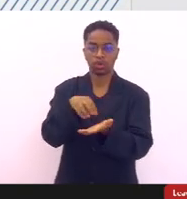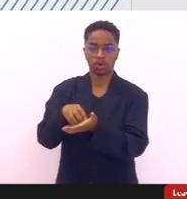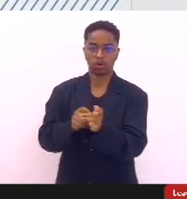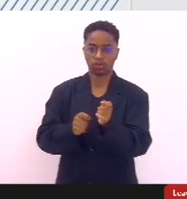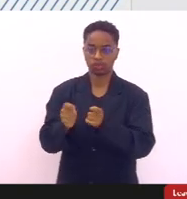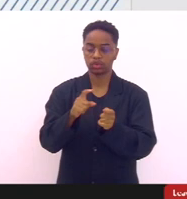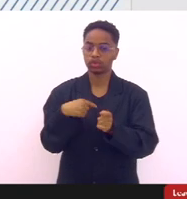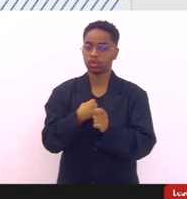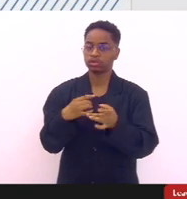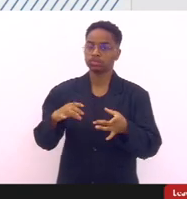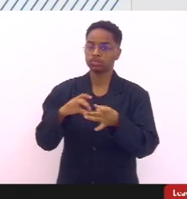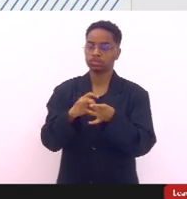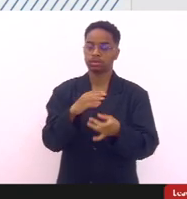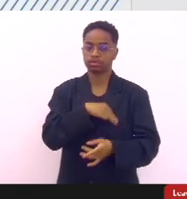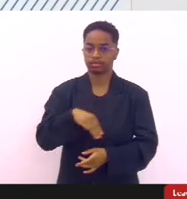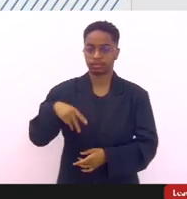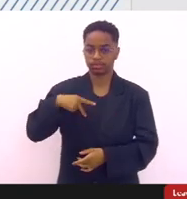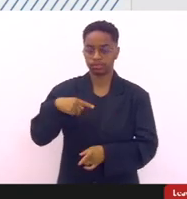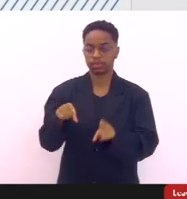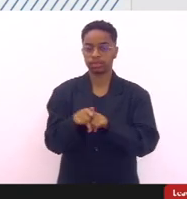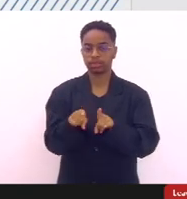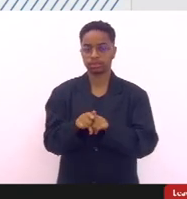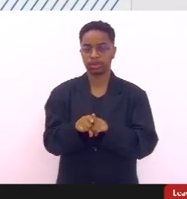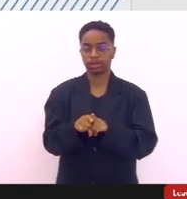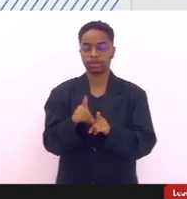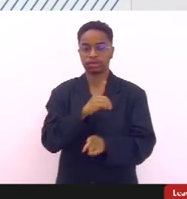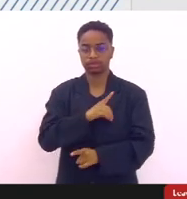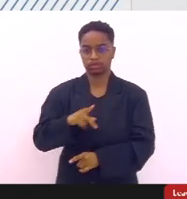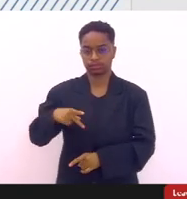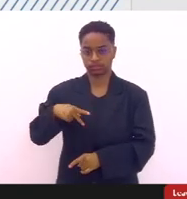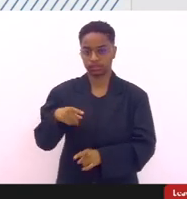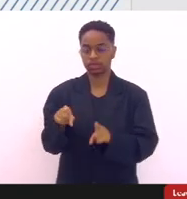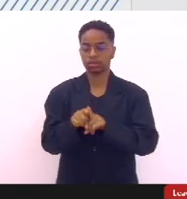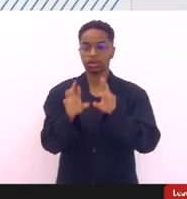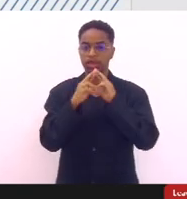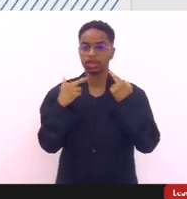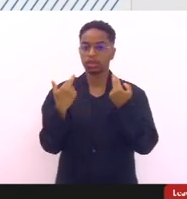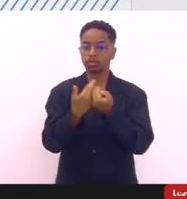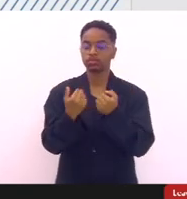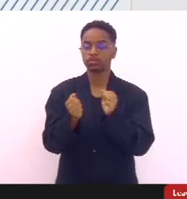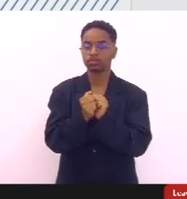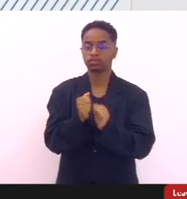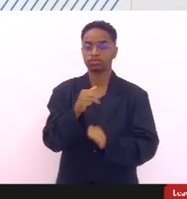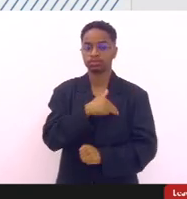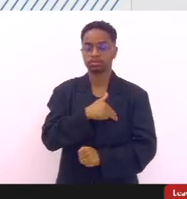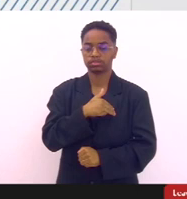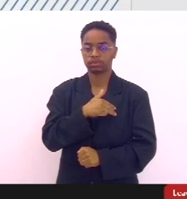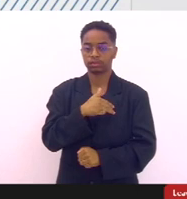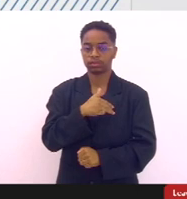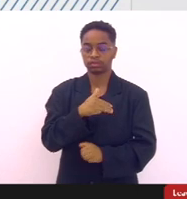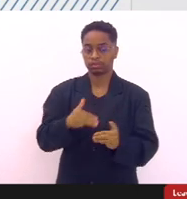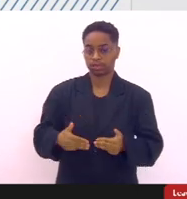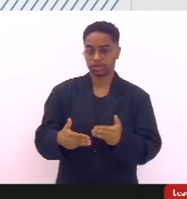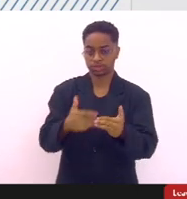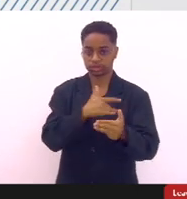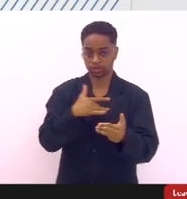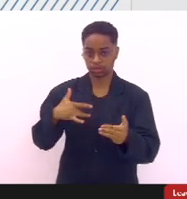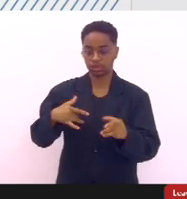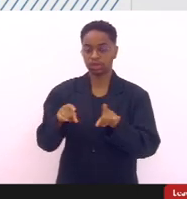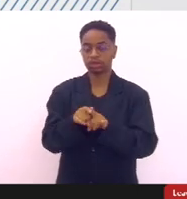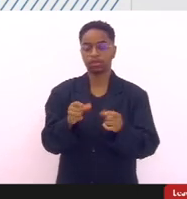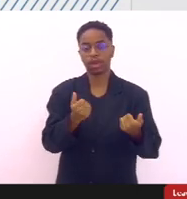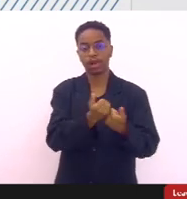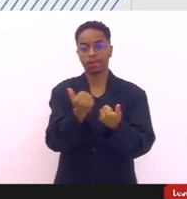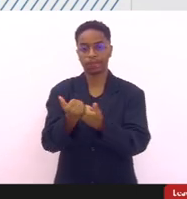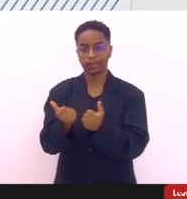do Ministério Público e Defensoria, reuniões com o Ministério da Saúde. O nosso apoio descentralizado às equipes